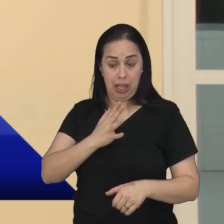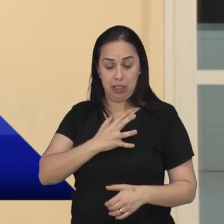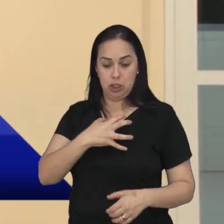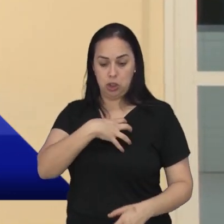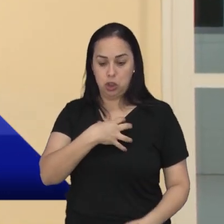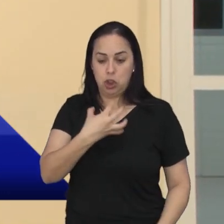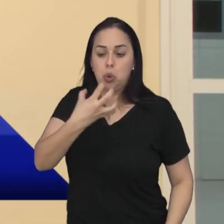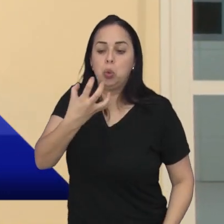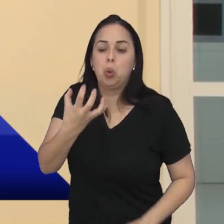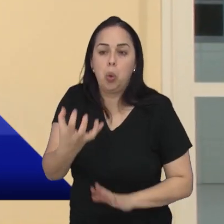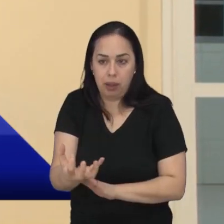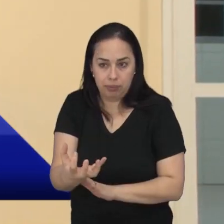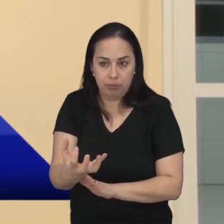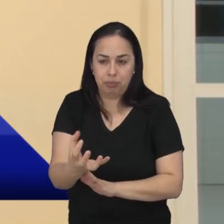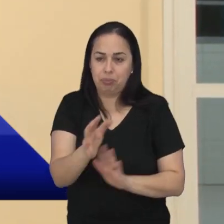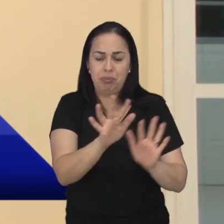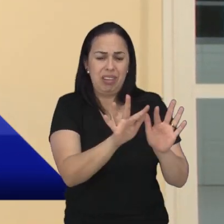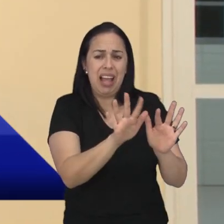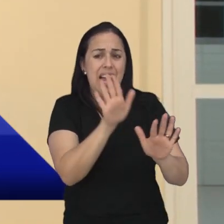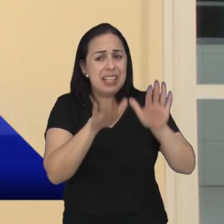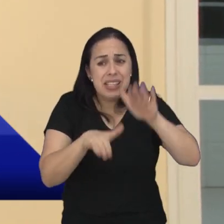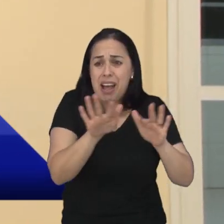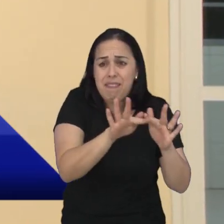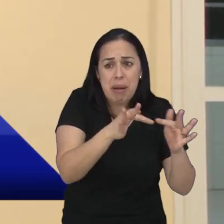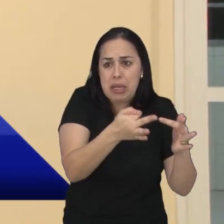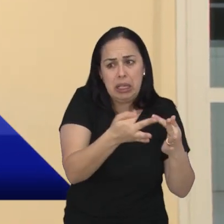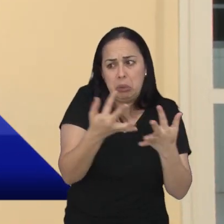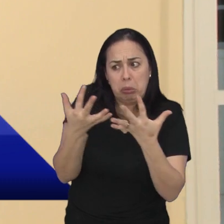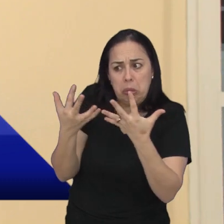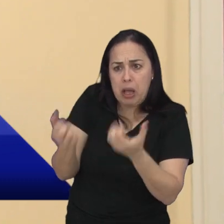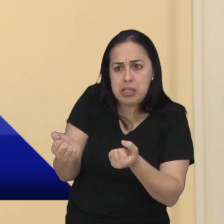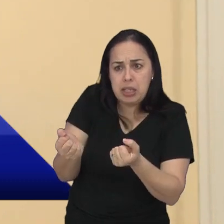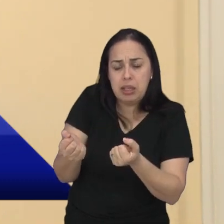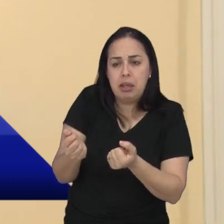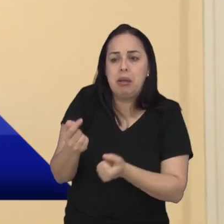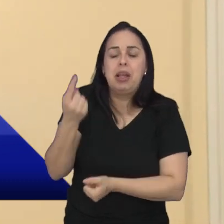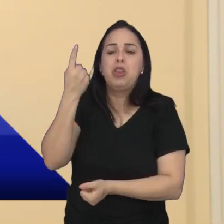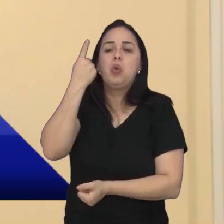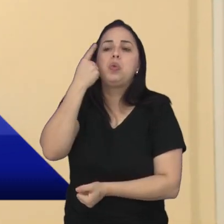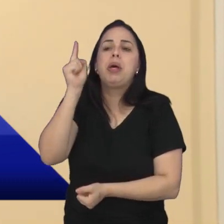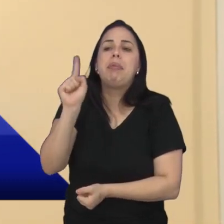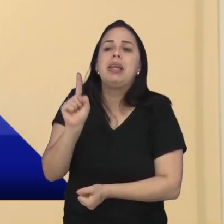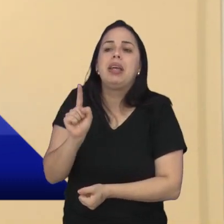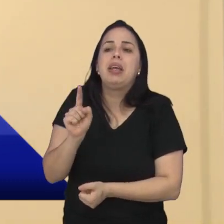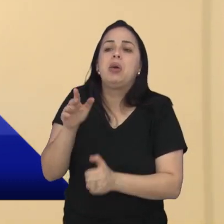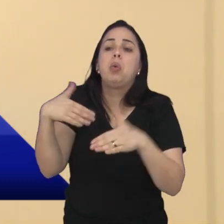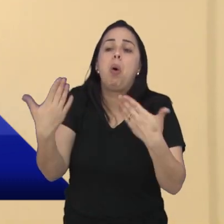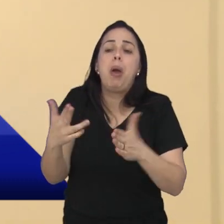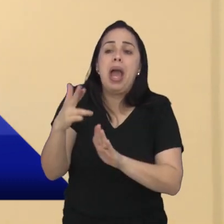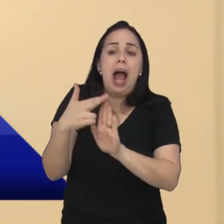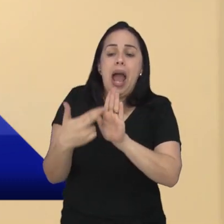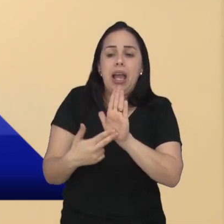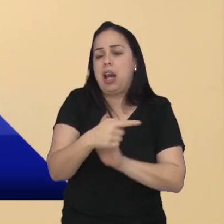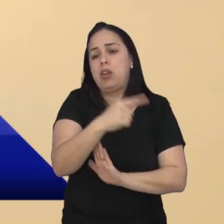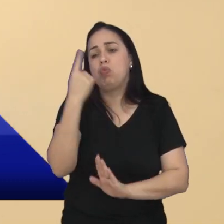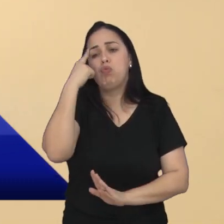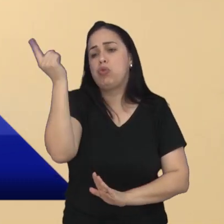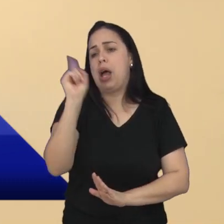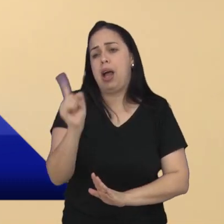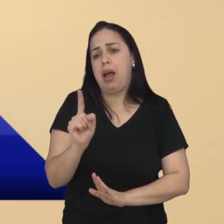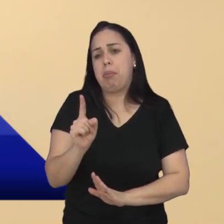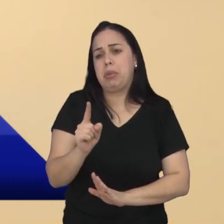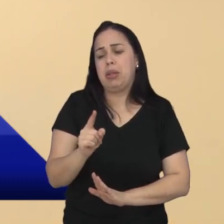existe toda uma regra para estipular a prioridade ou a posição de uma pessoa na fila. Para a gente entender melhor como tudo isso funciona, eu chamo agora a